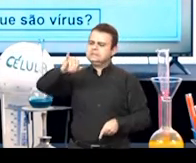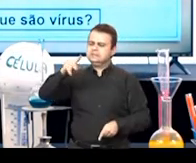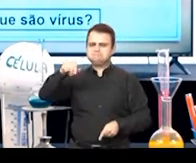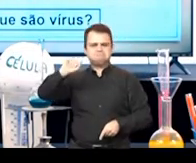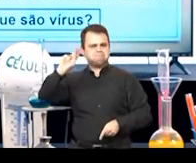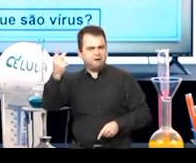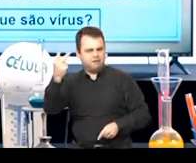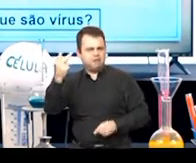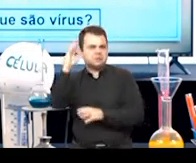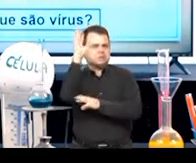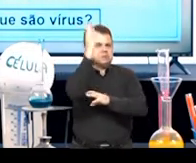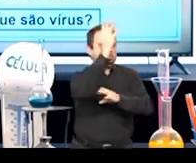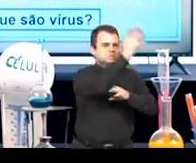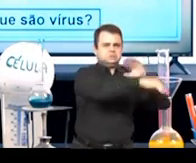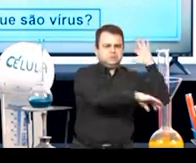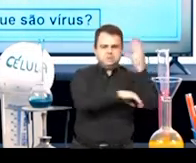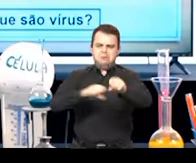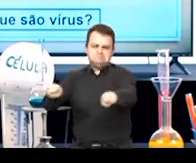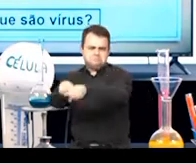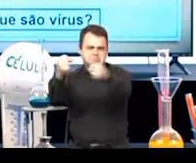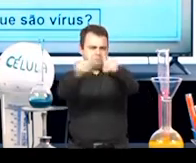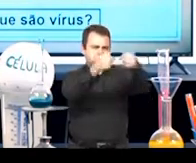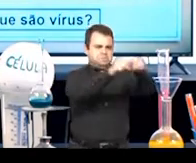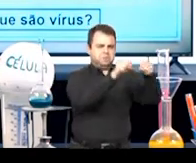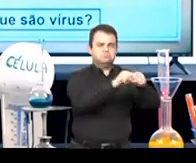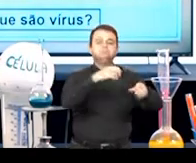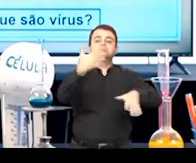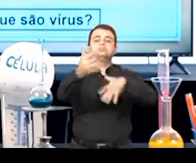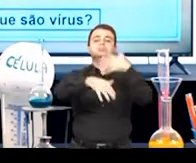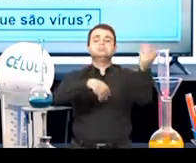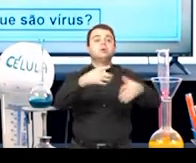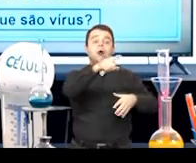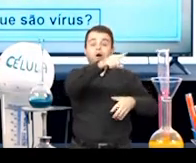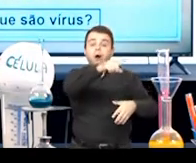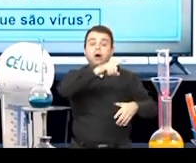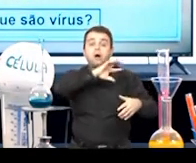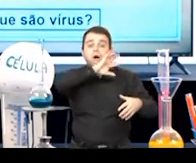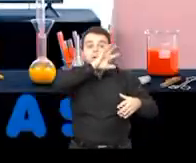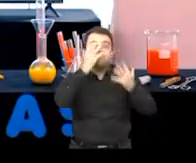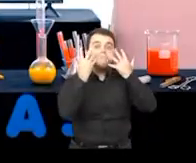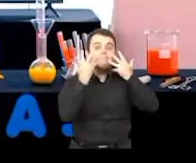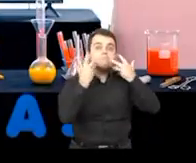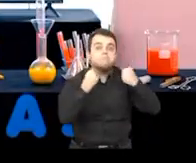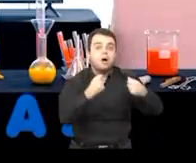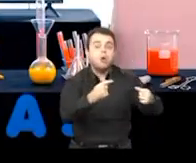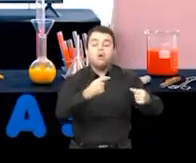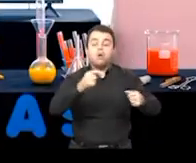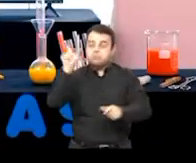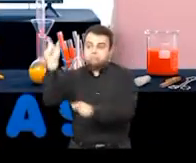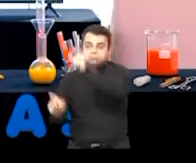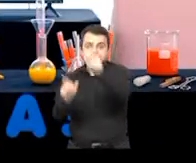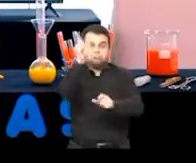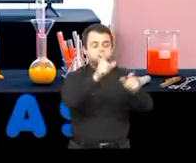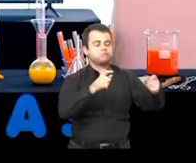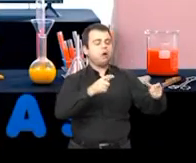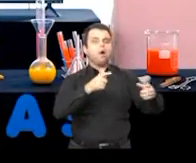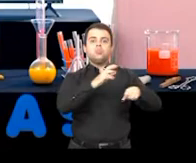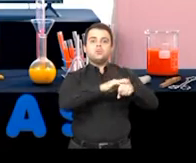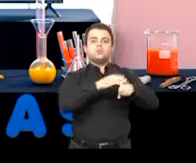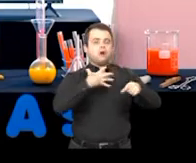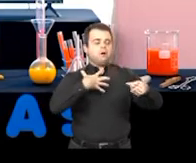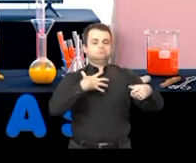Destruição da natureza expõe ser humano a doenças do mundo animal. Esse texto fala bastante sobre